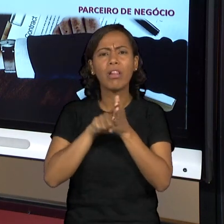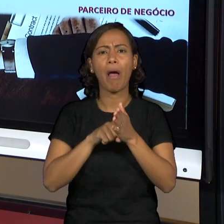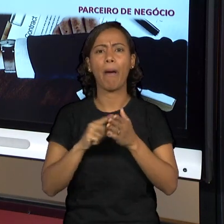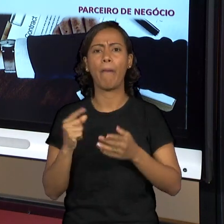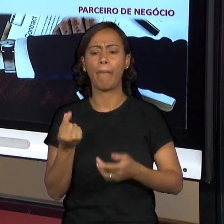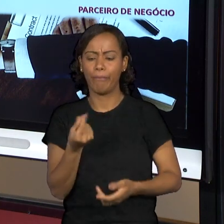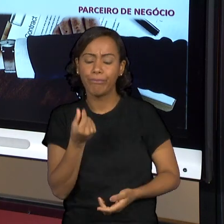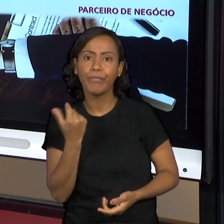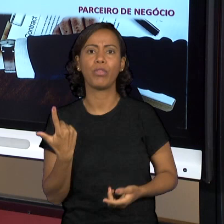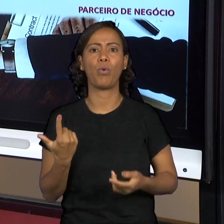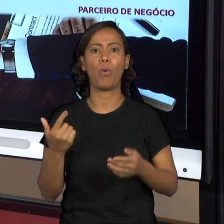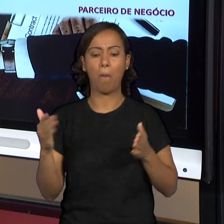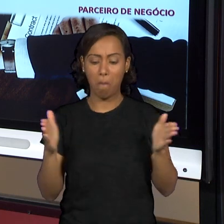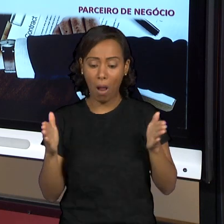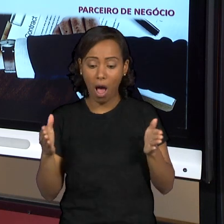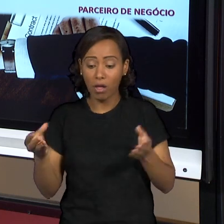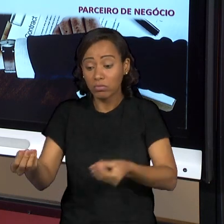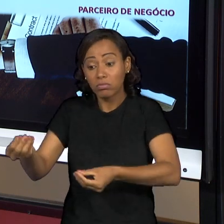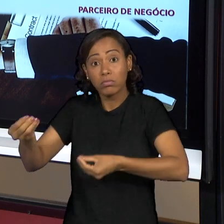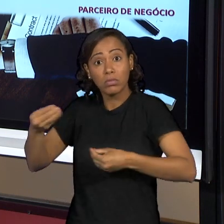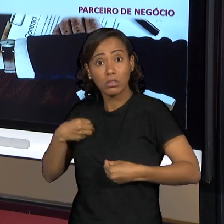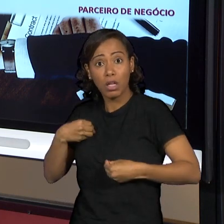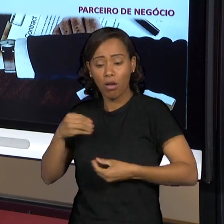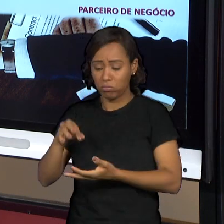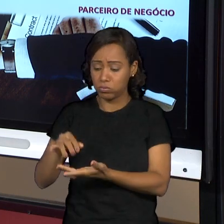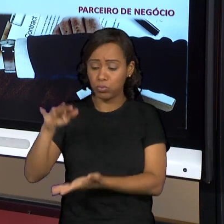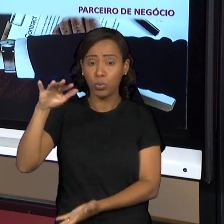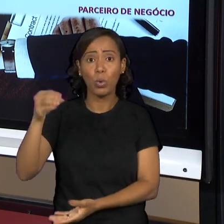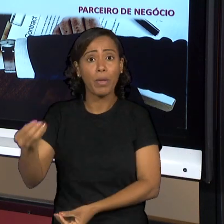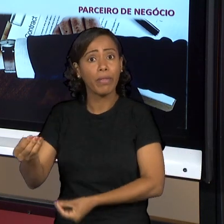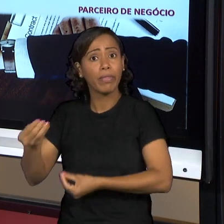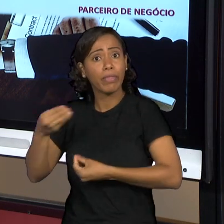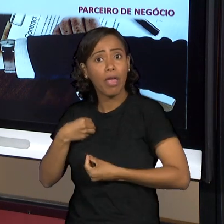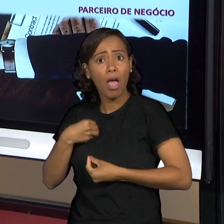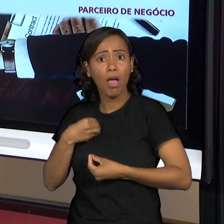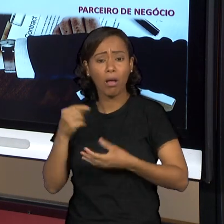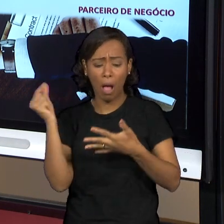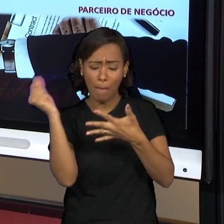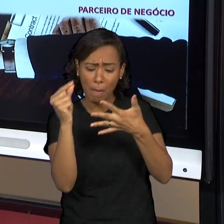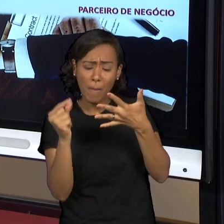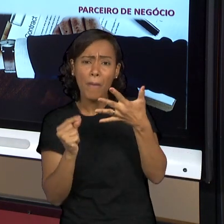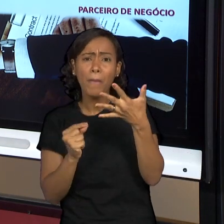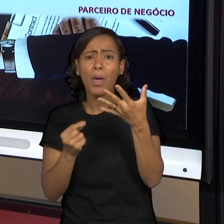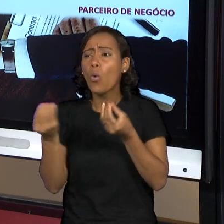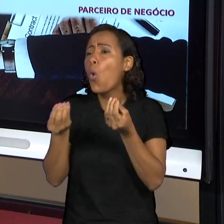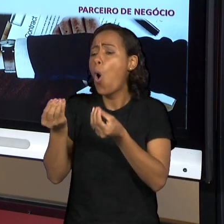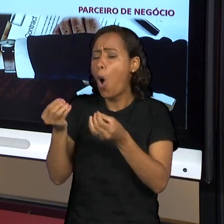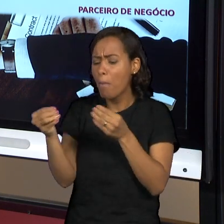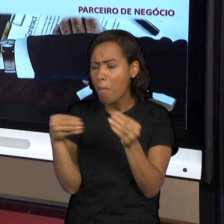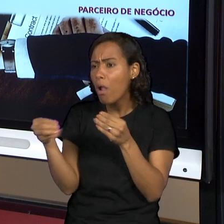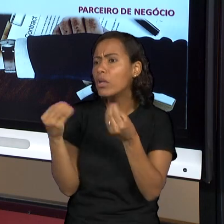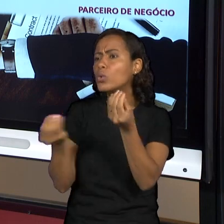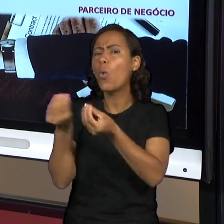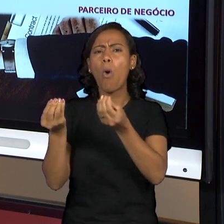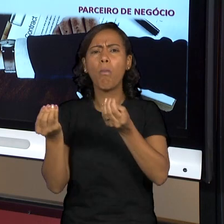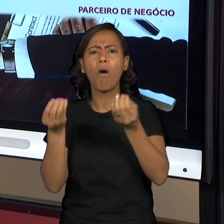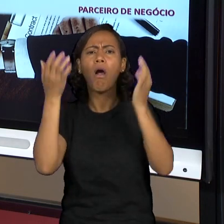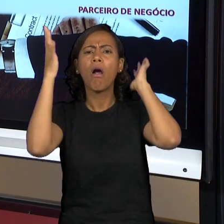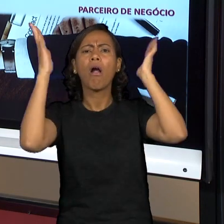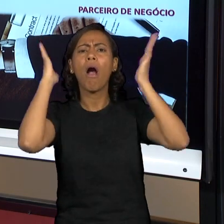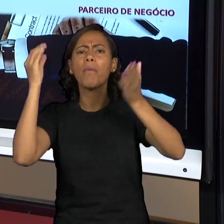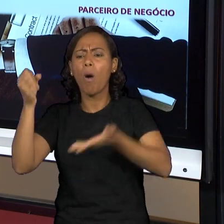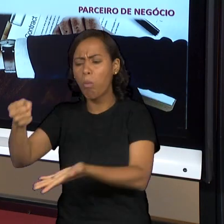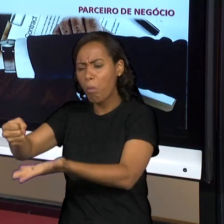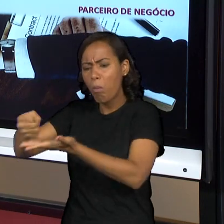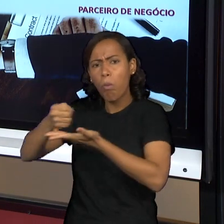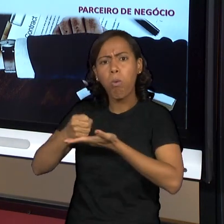de entrega, volume a ser entregue, as características do produto, como vai vir a embalagem, qual tipo de caminhão,